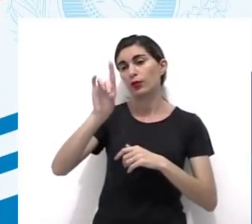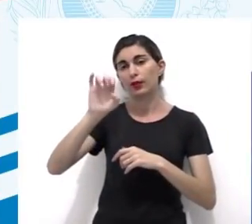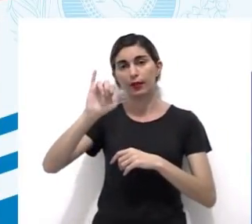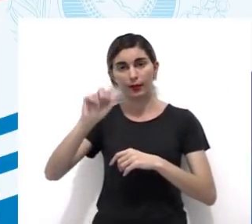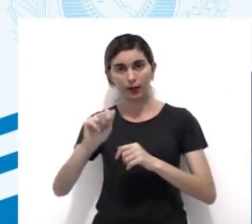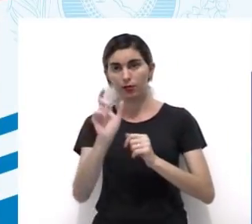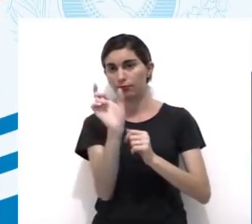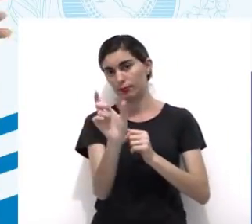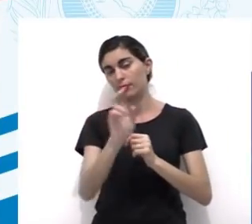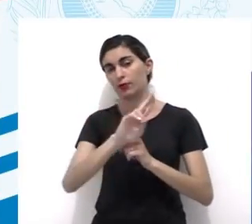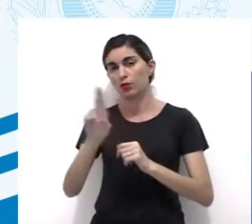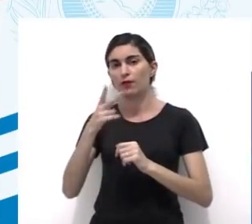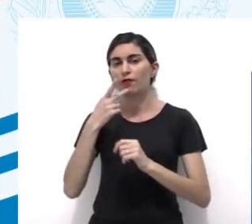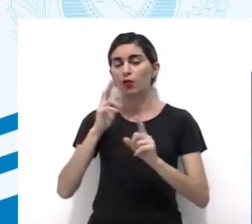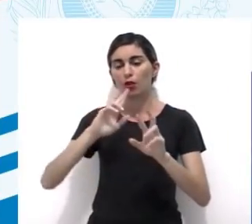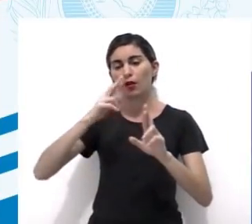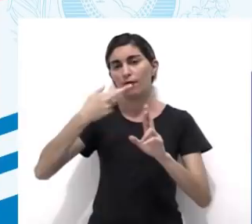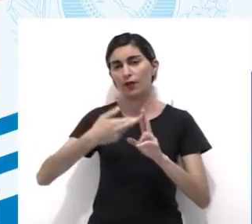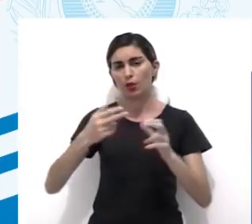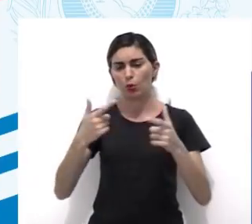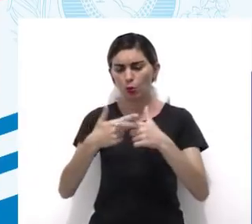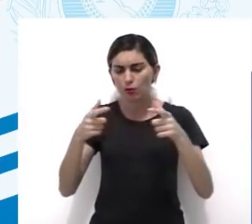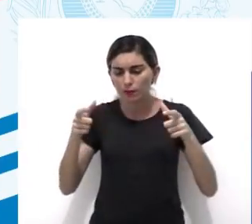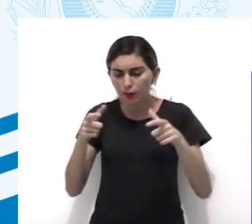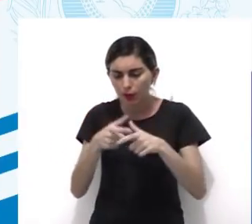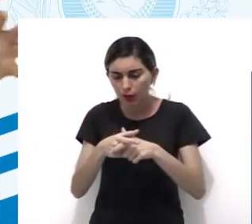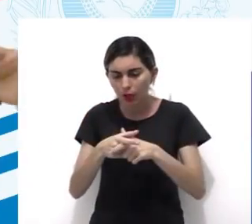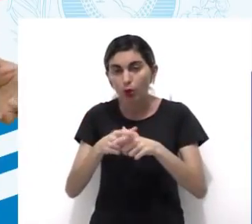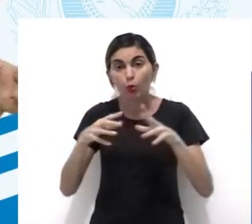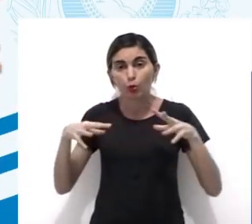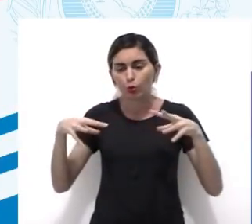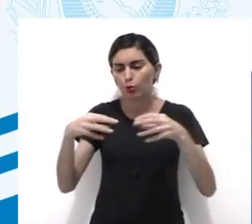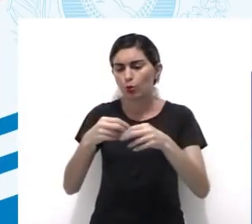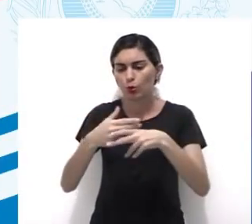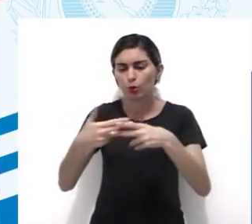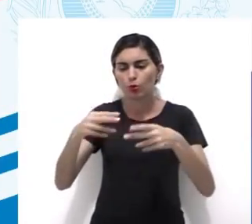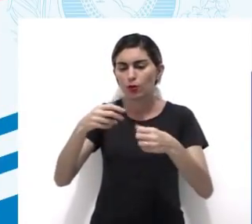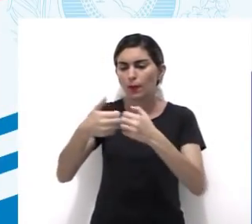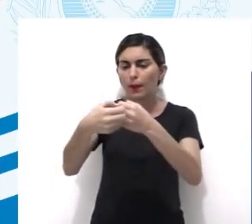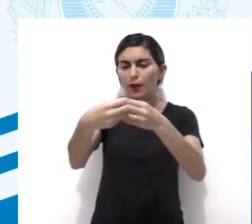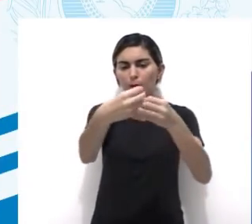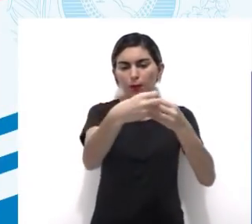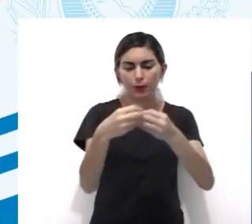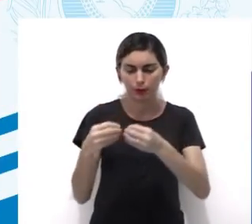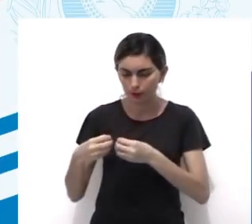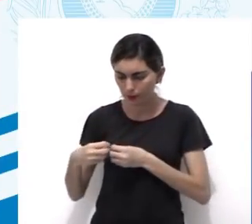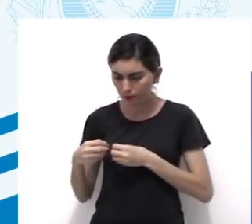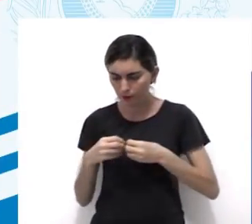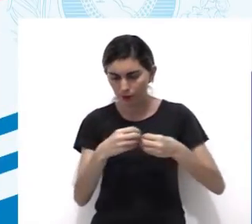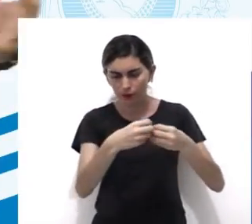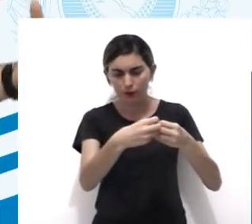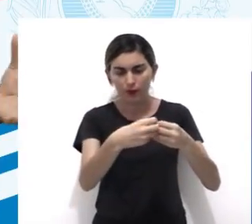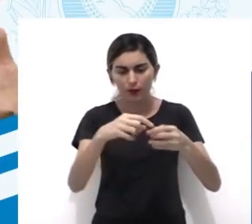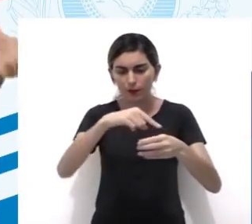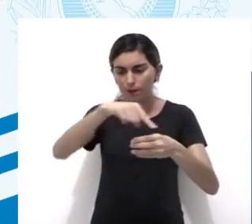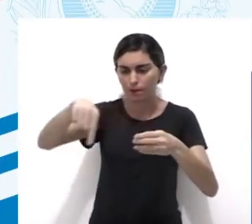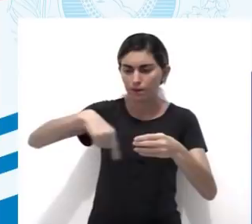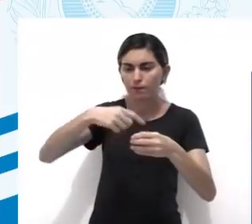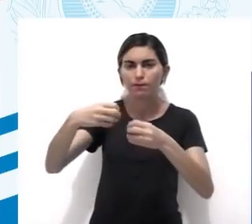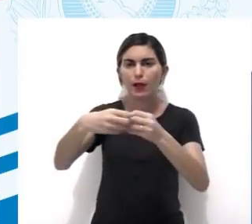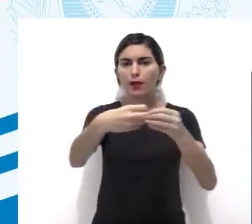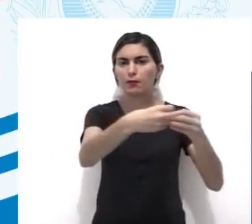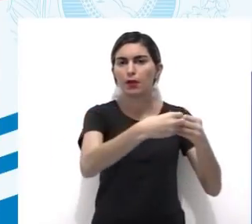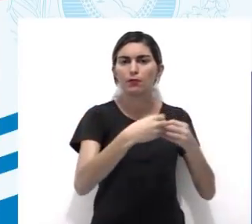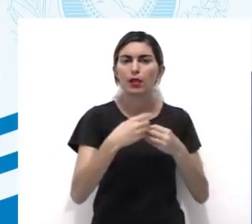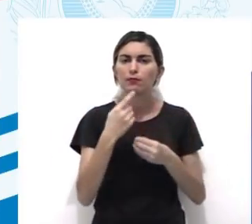especificamente, como a gente já falou, é referência a algo pequeno, onde todas as coisas estão próximas umas das outras, o que remete à ideia